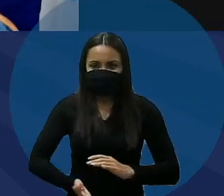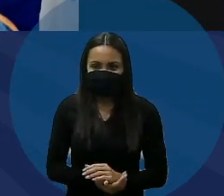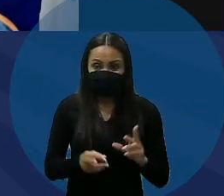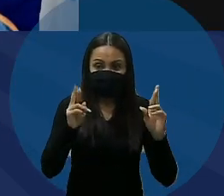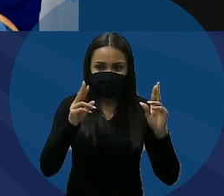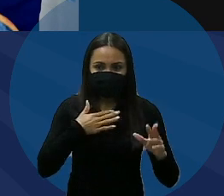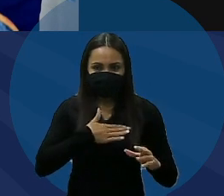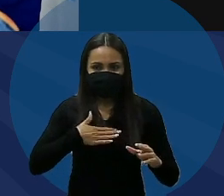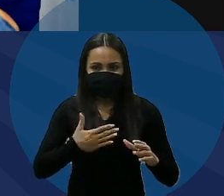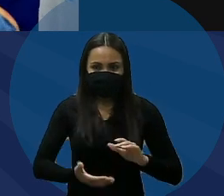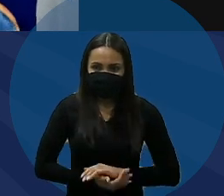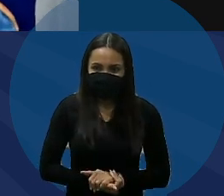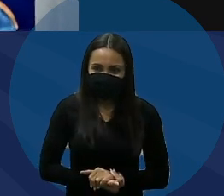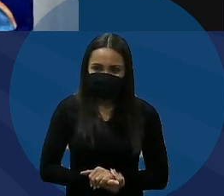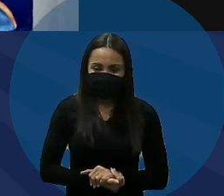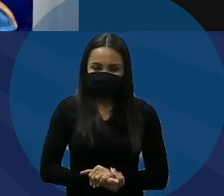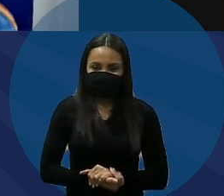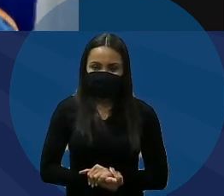gostado.